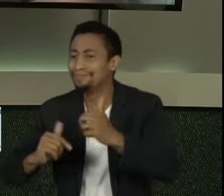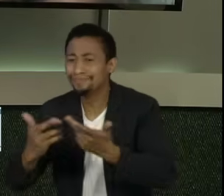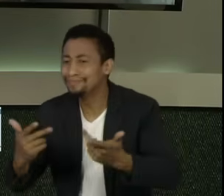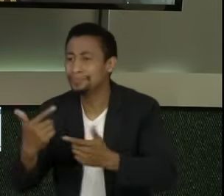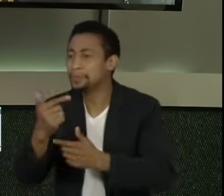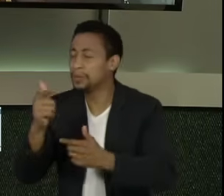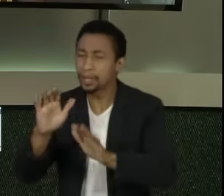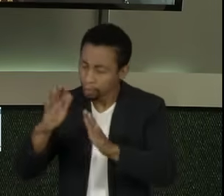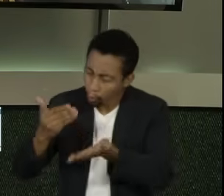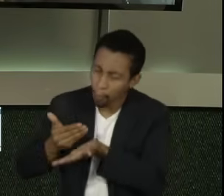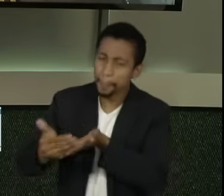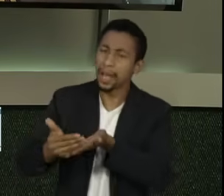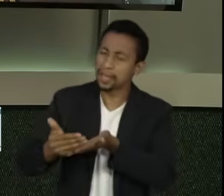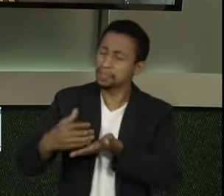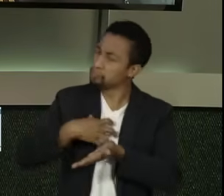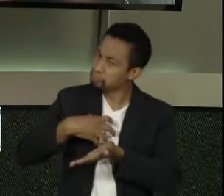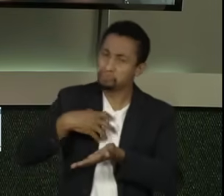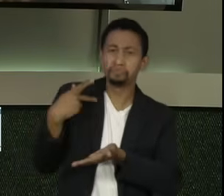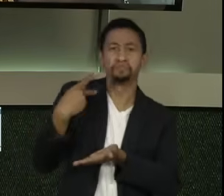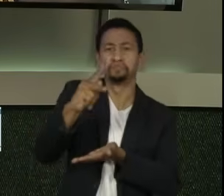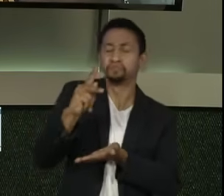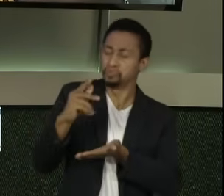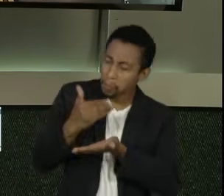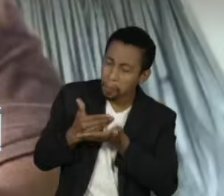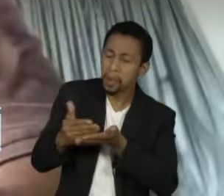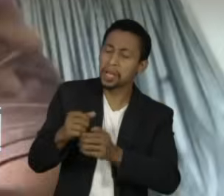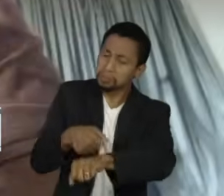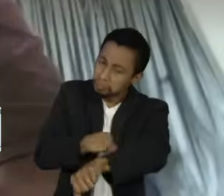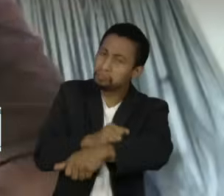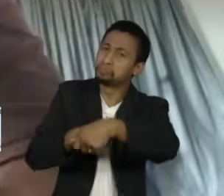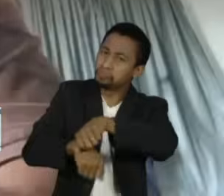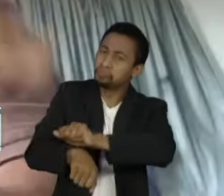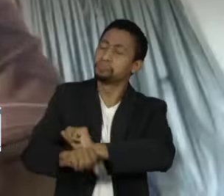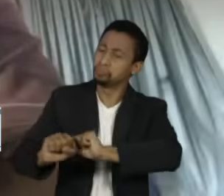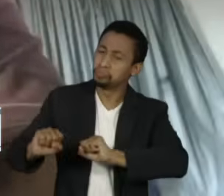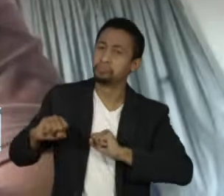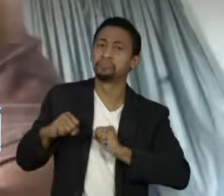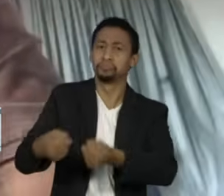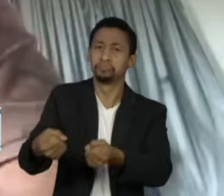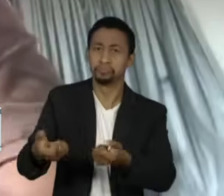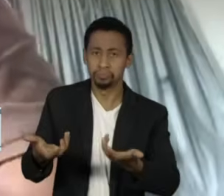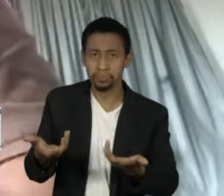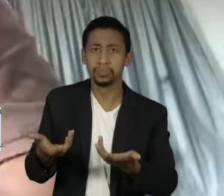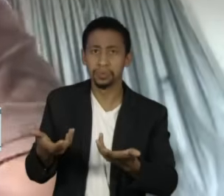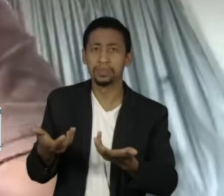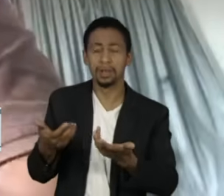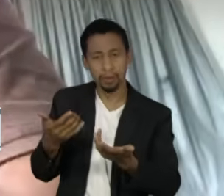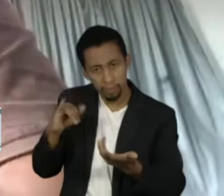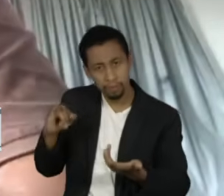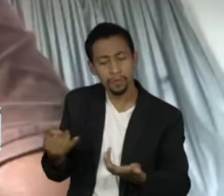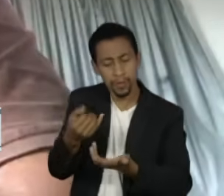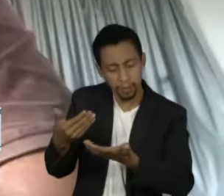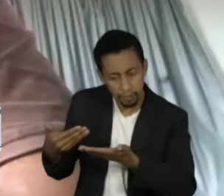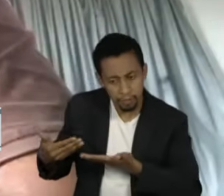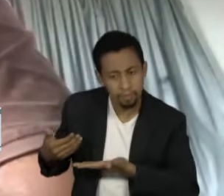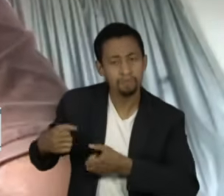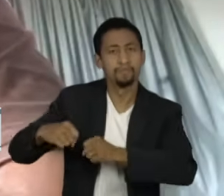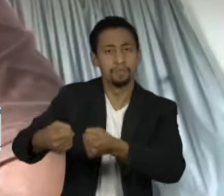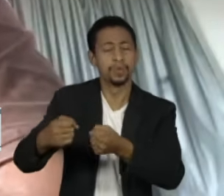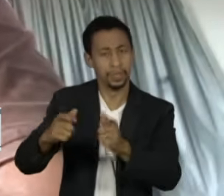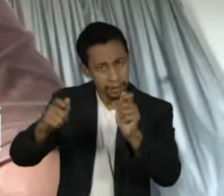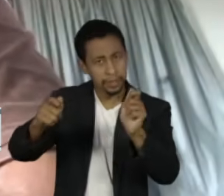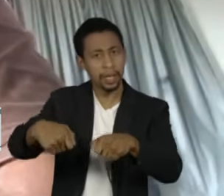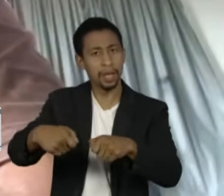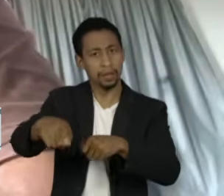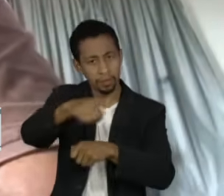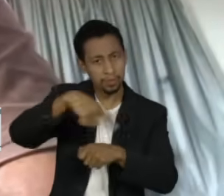você tem, criar sua narrativa, posta no Instagram, conta uma história, faz um documentário, que é possível, sim, a